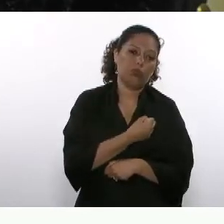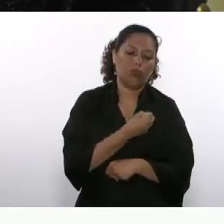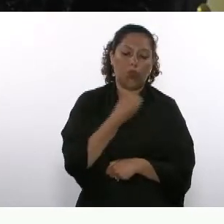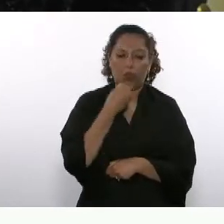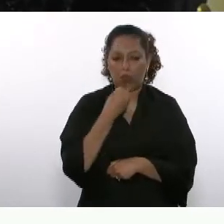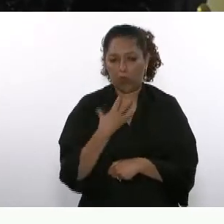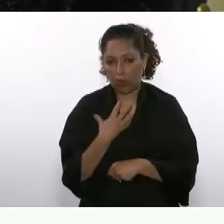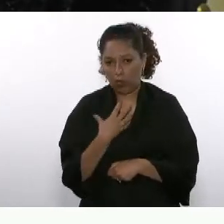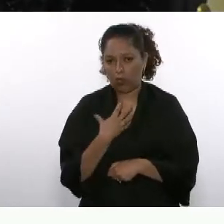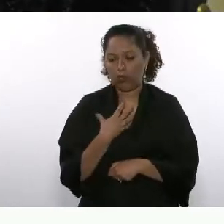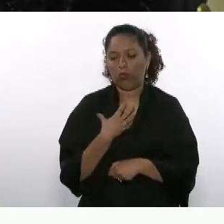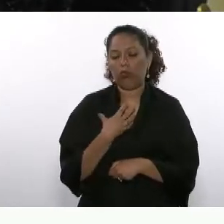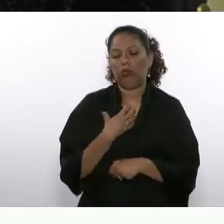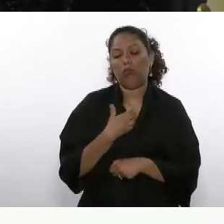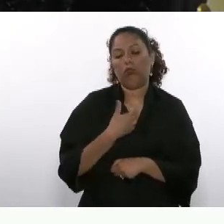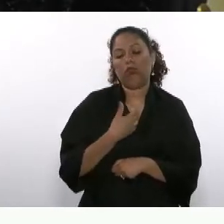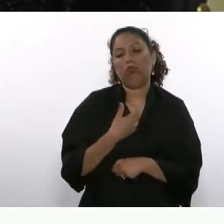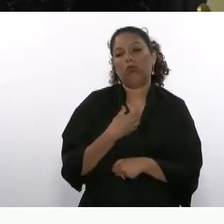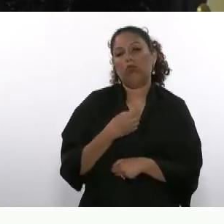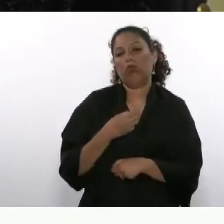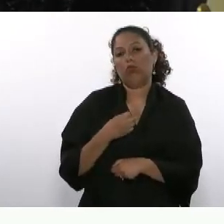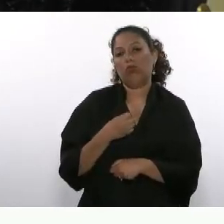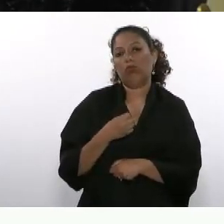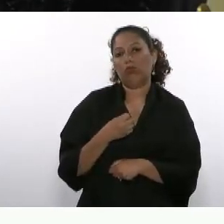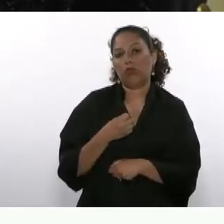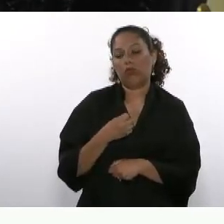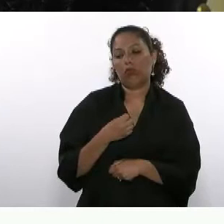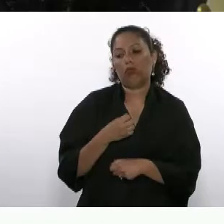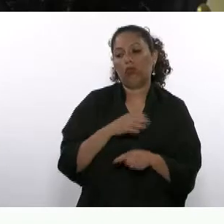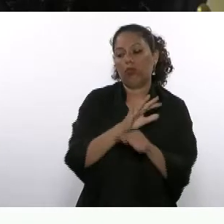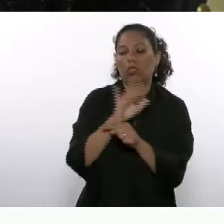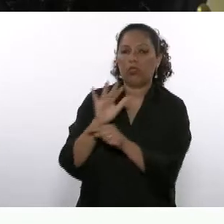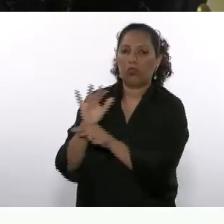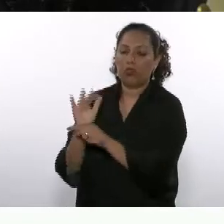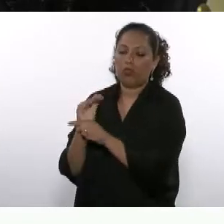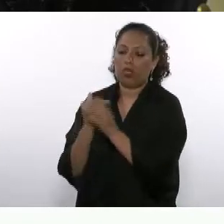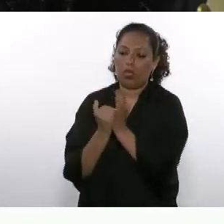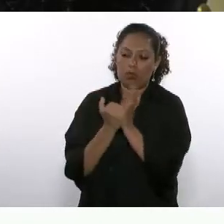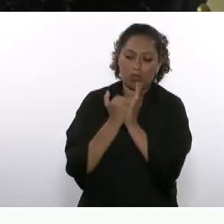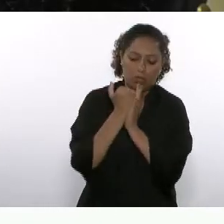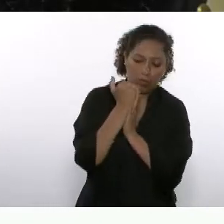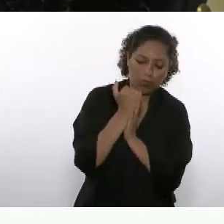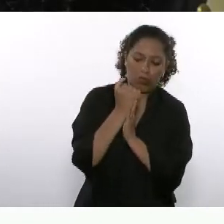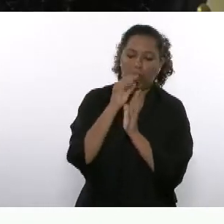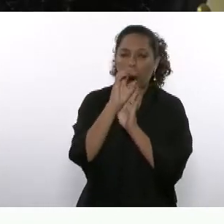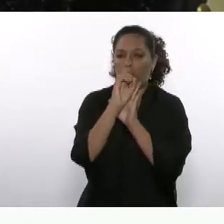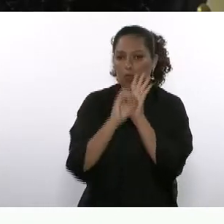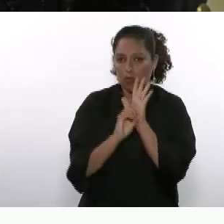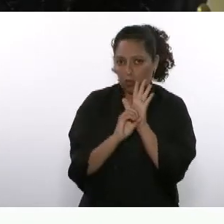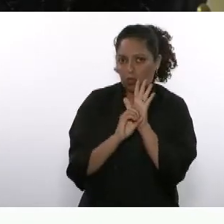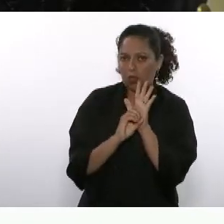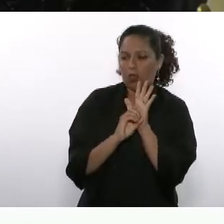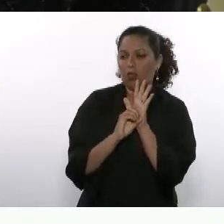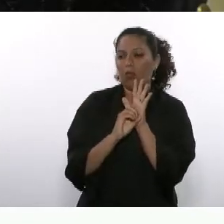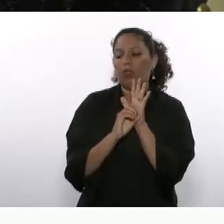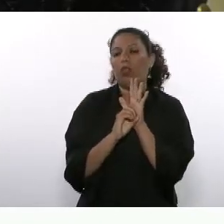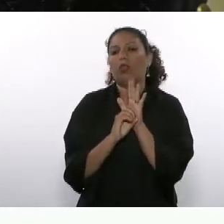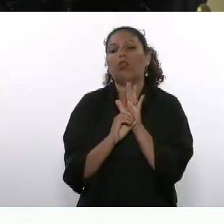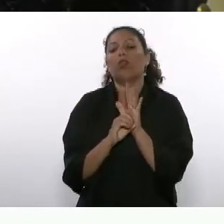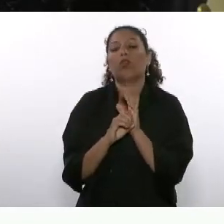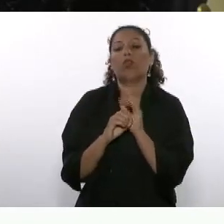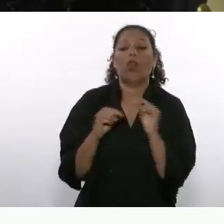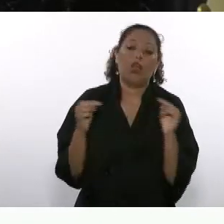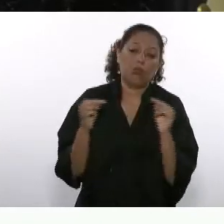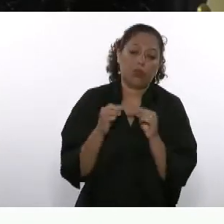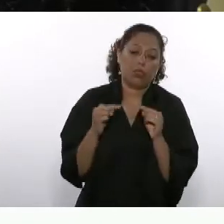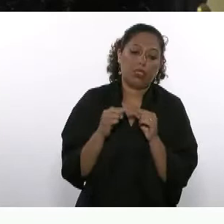ideal, ou próximo do ideal, para que a gente possa ter um acréscimo no orçamento, especificamente nesse campo, considerando que o